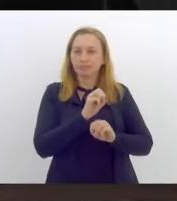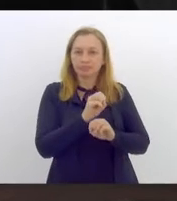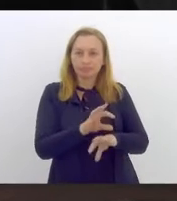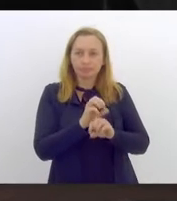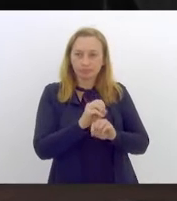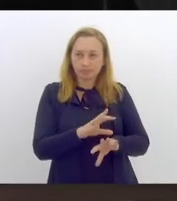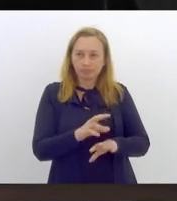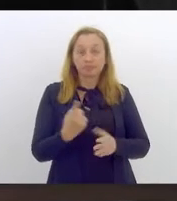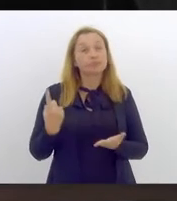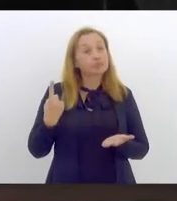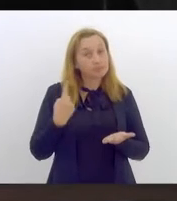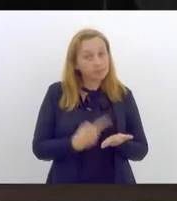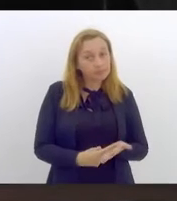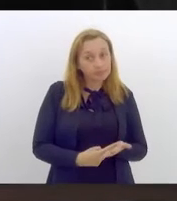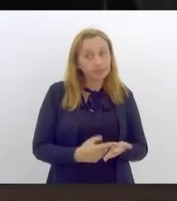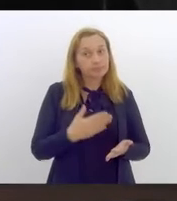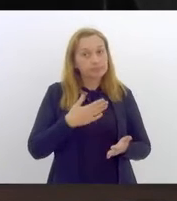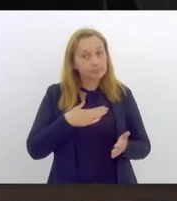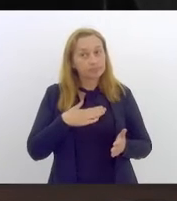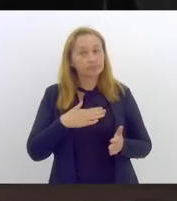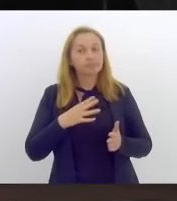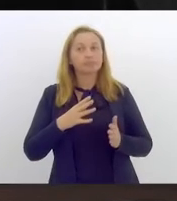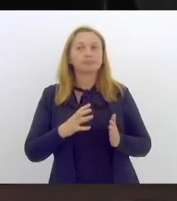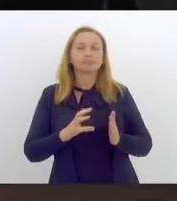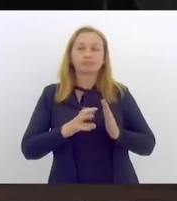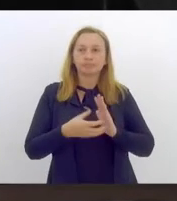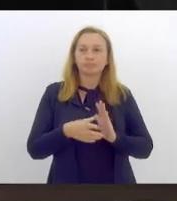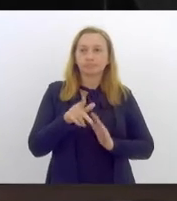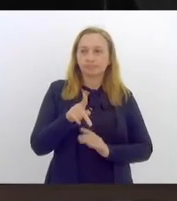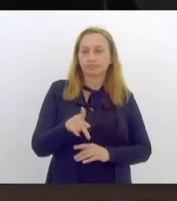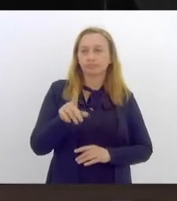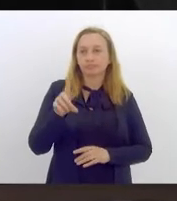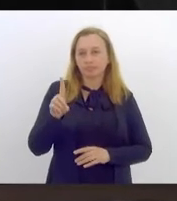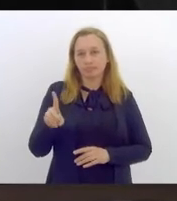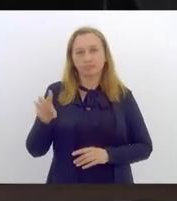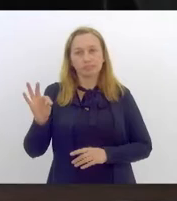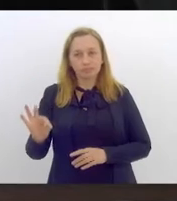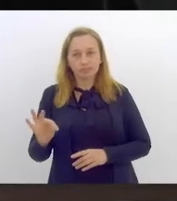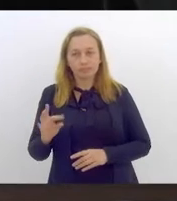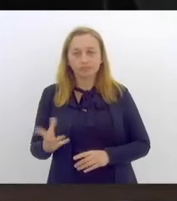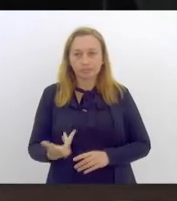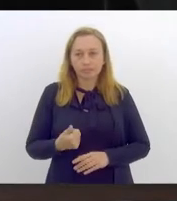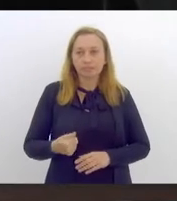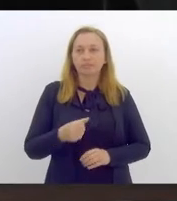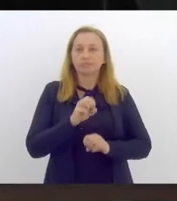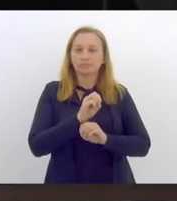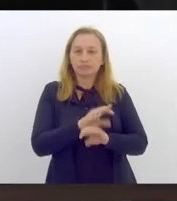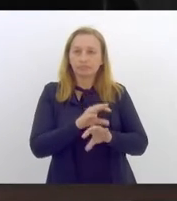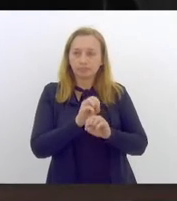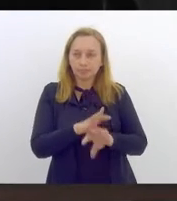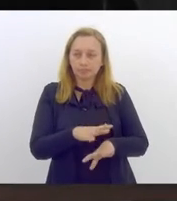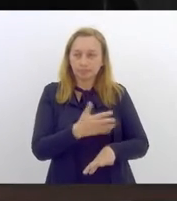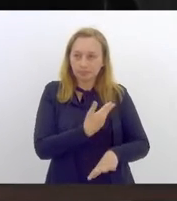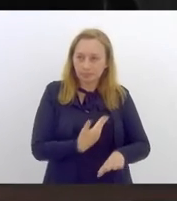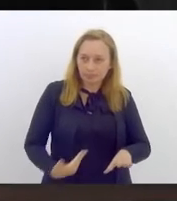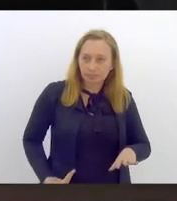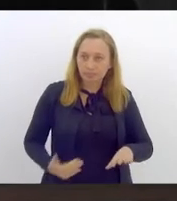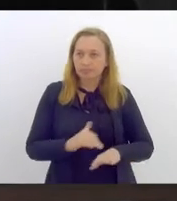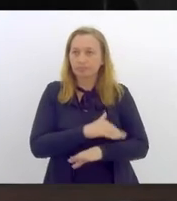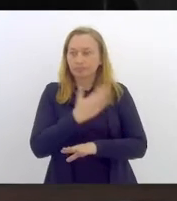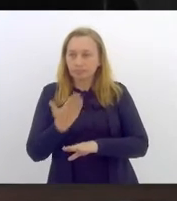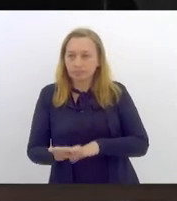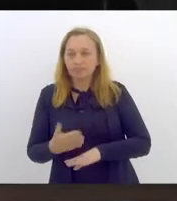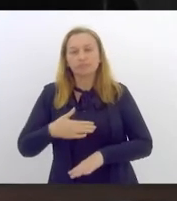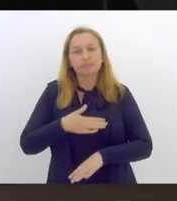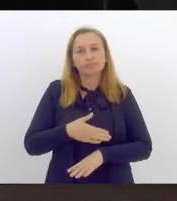razão do compromisso do meu partido, o PDT, com a escola pública de qualidade, com o ensino integral, né? Eu sempre gosto